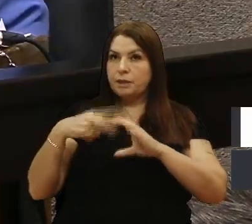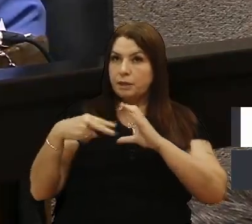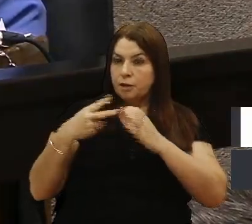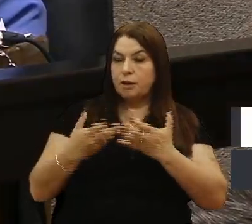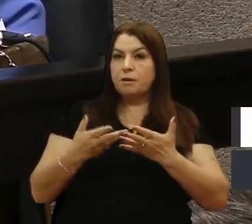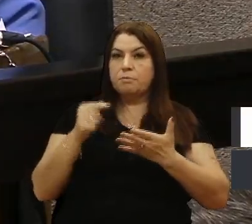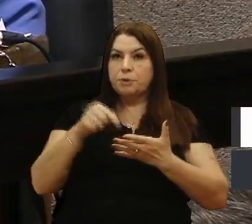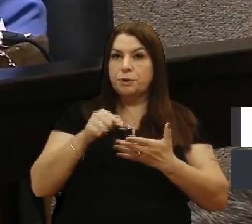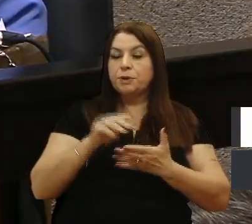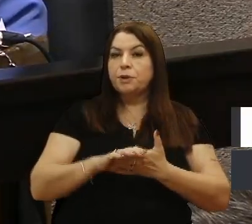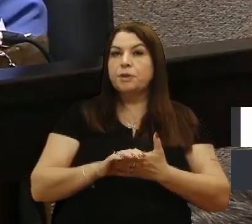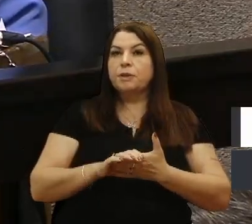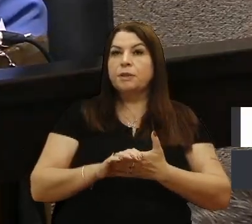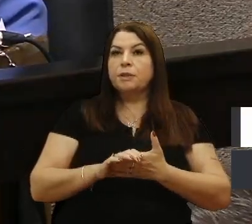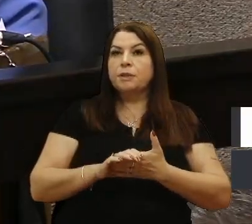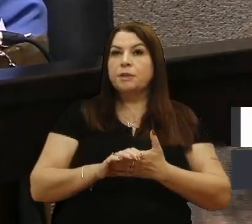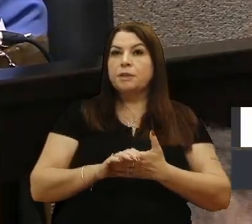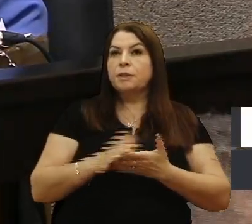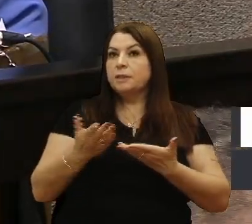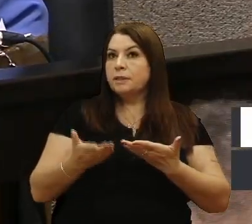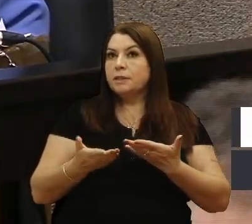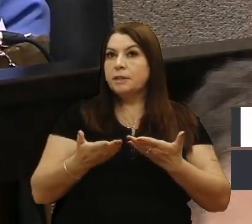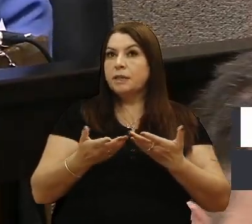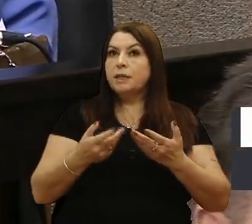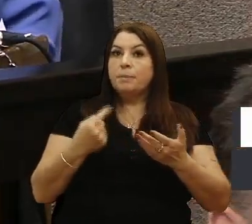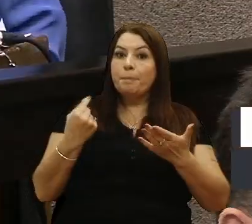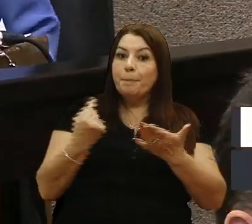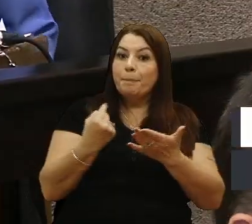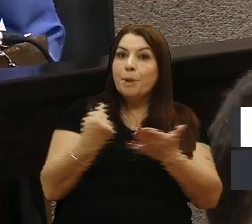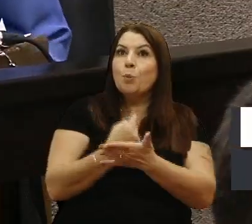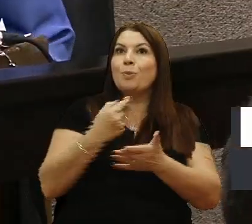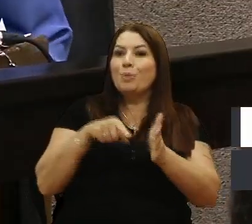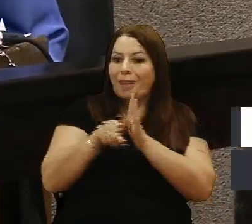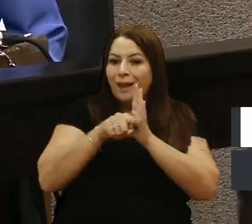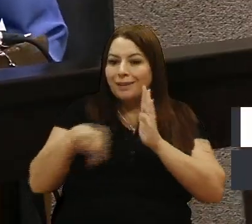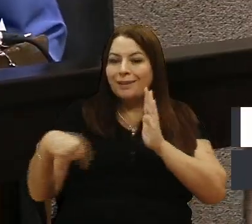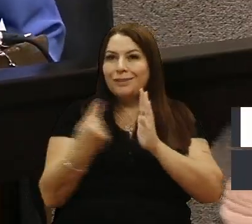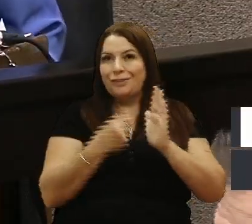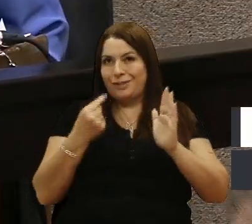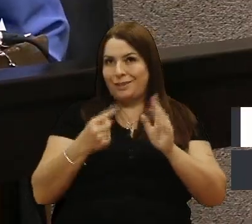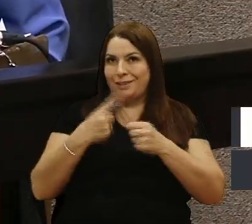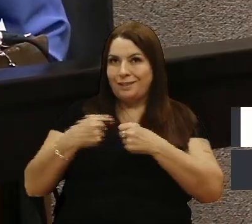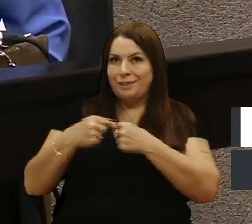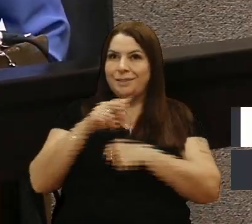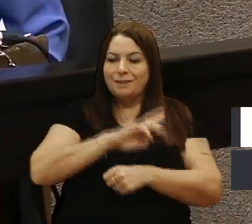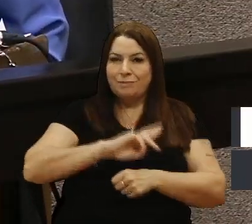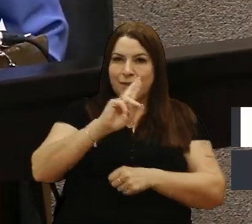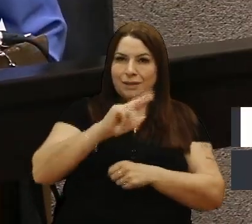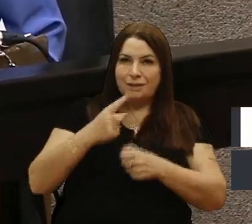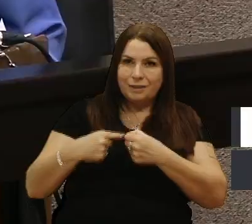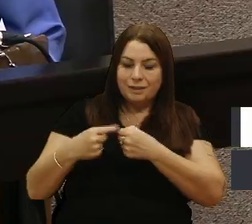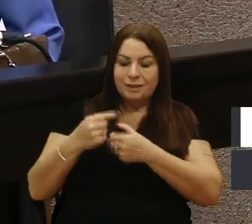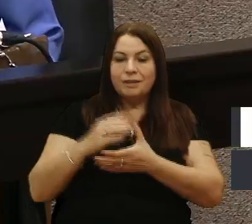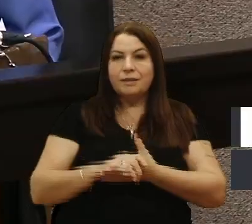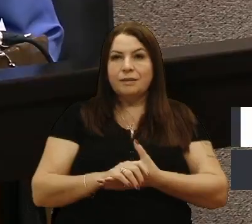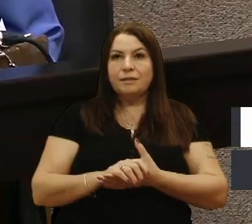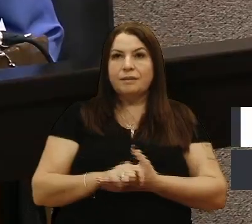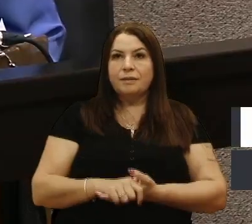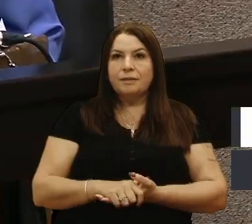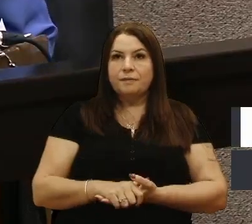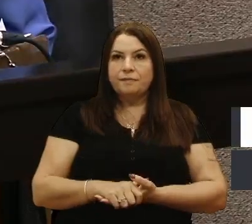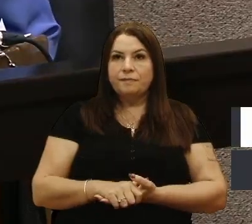a Câmara de Vereadores, ser no mínimo consultada, né, as pessoas da nossa cidade, que representam a nossa cidade,